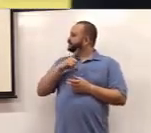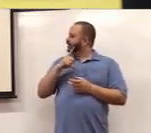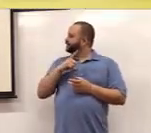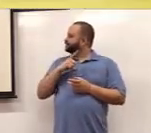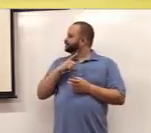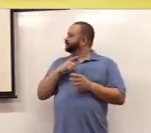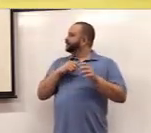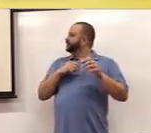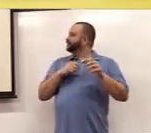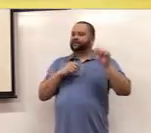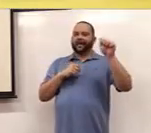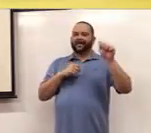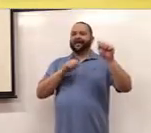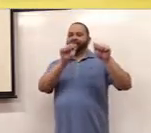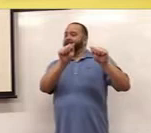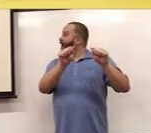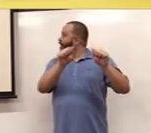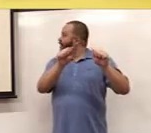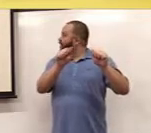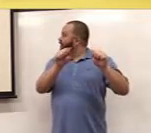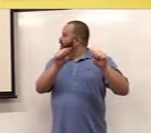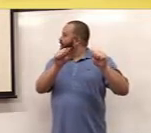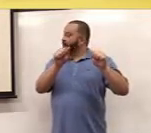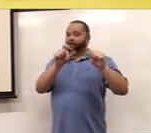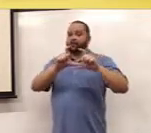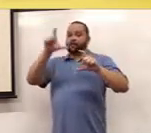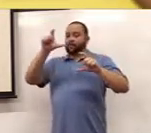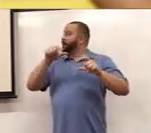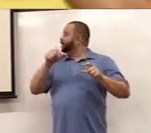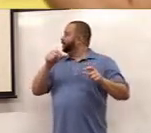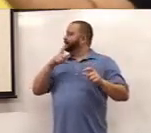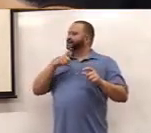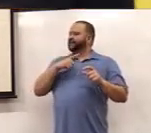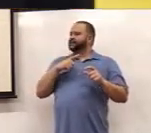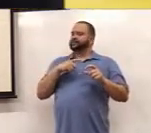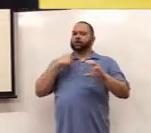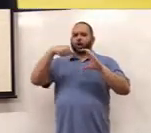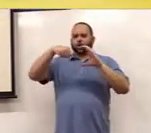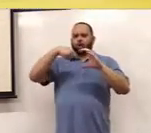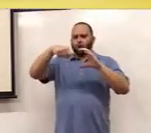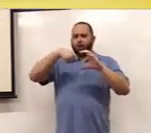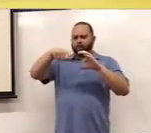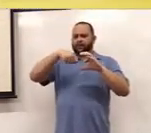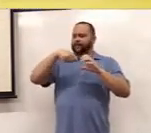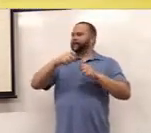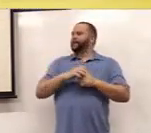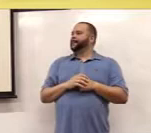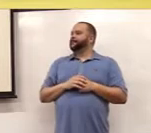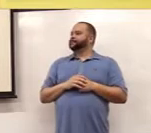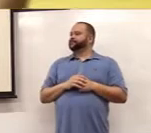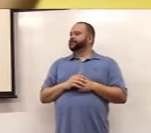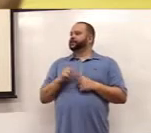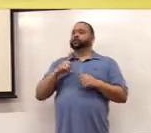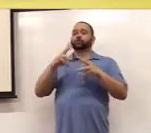antes de voltar pela última vez os dois temas, ele coloca a trompa fazendo essa escala de do sustenido maior. Do sustenido